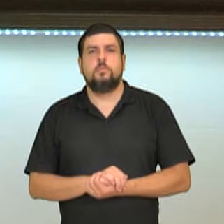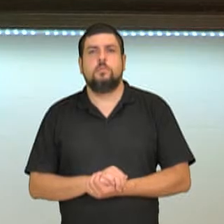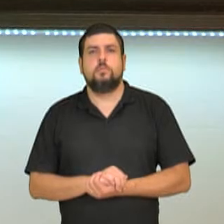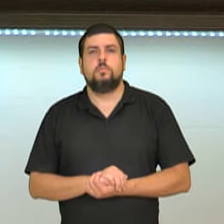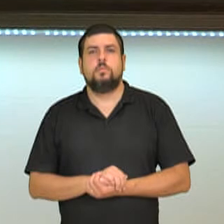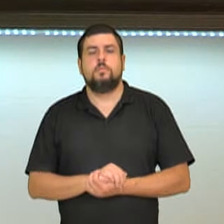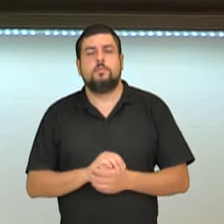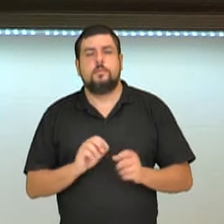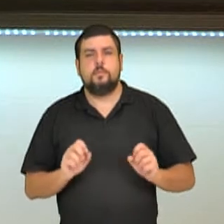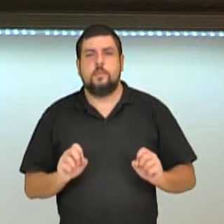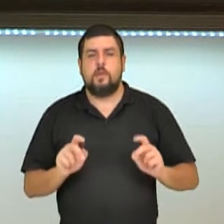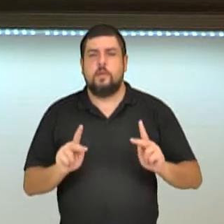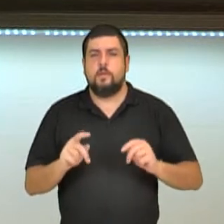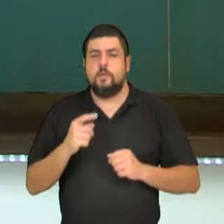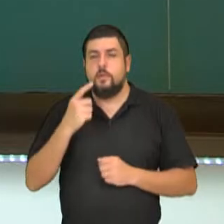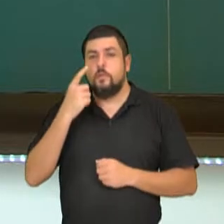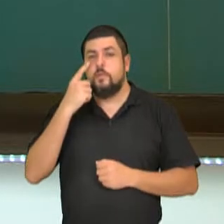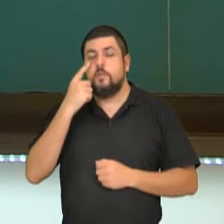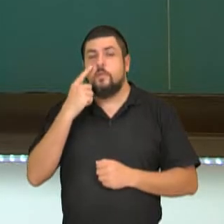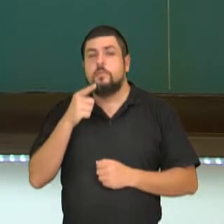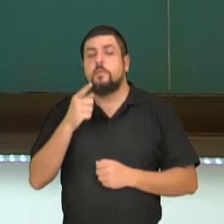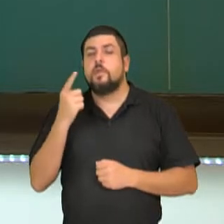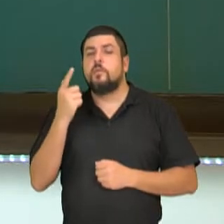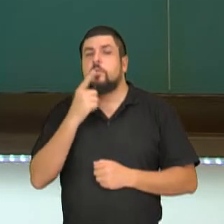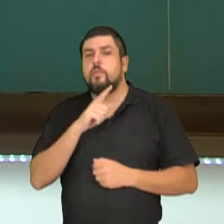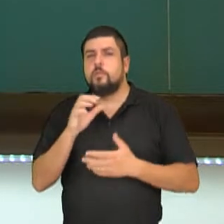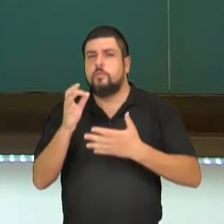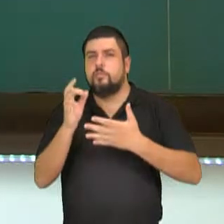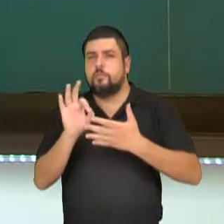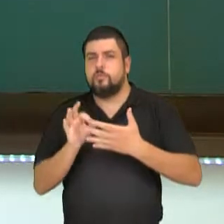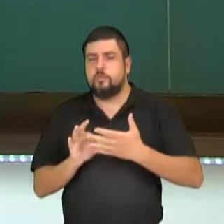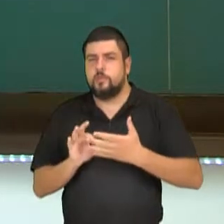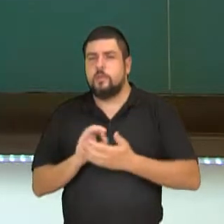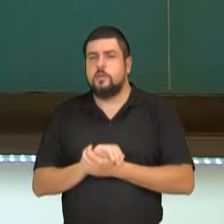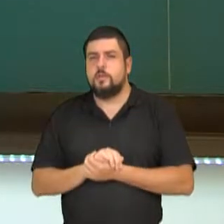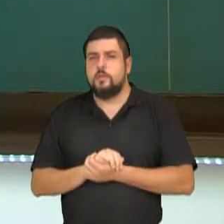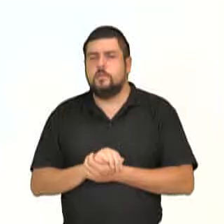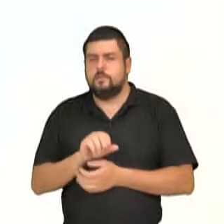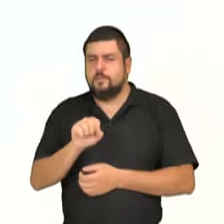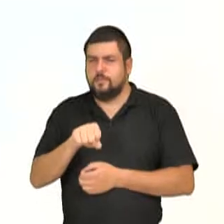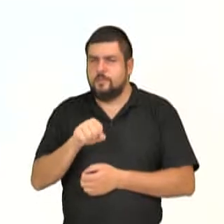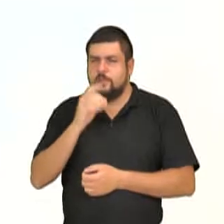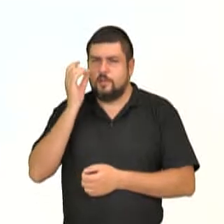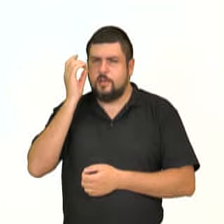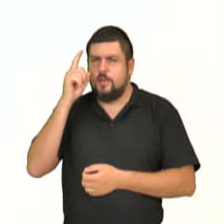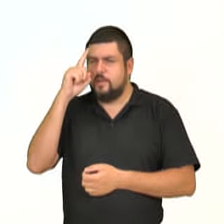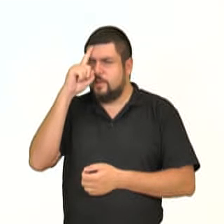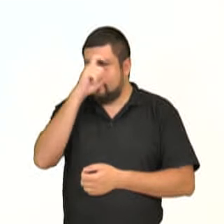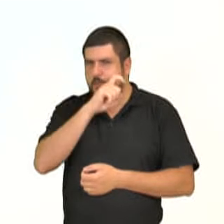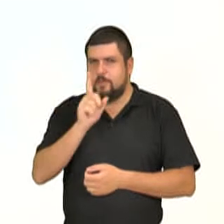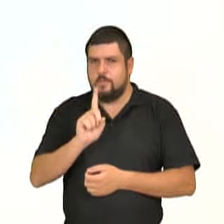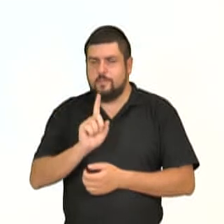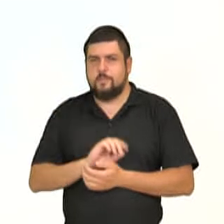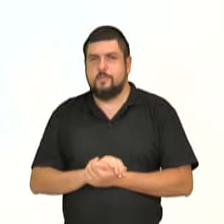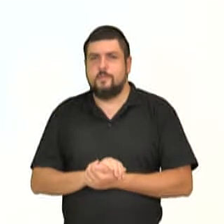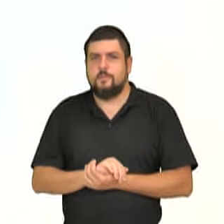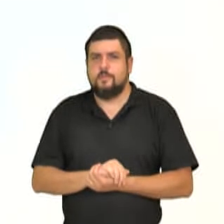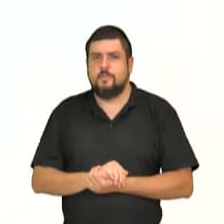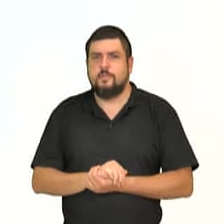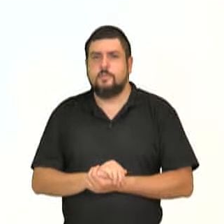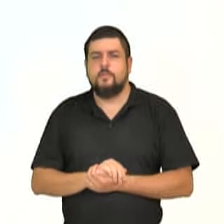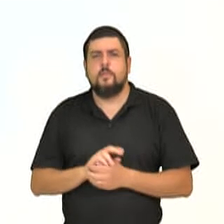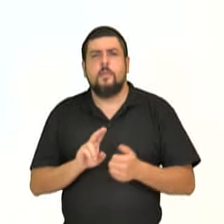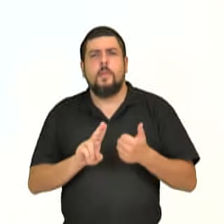Muito bem, vamos ver aí se você conseguiu acertar. Eu acredito que sim, não está complicado não. Então, qual que é o pronome ou